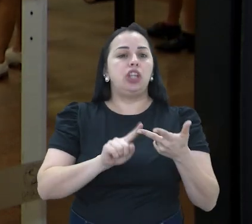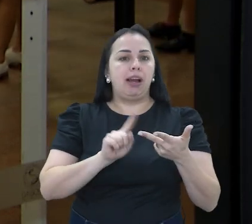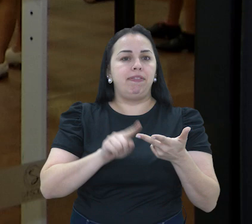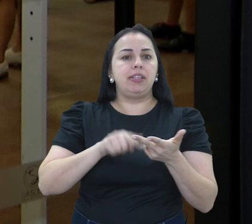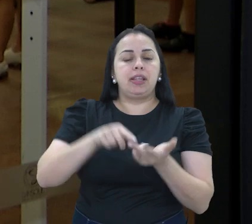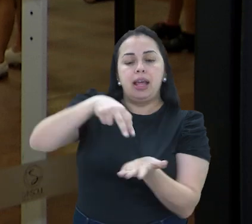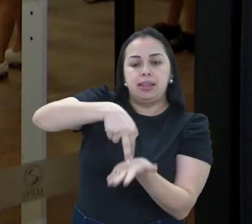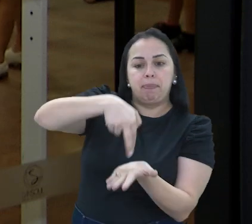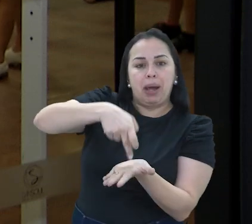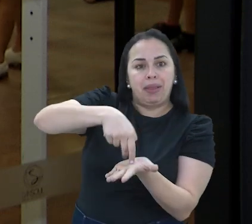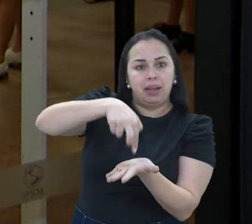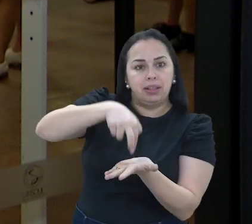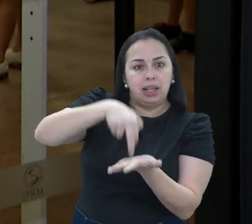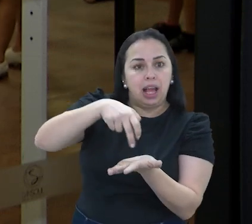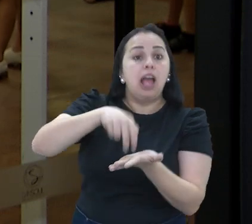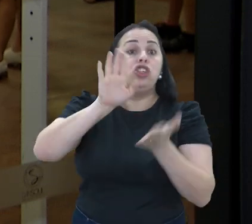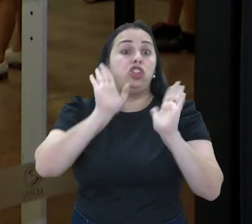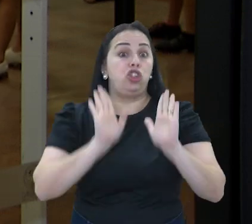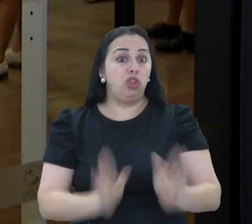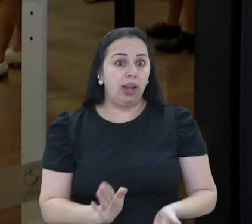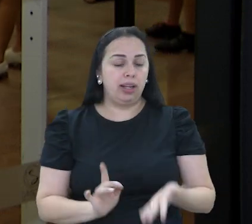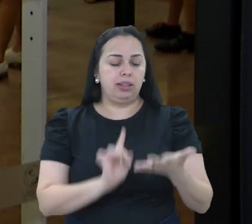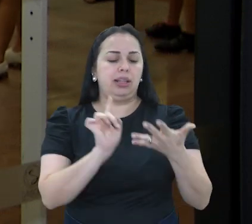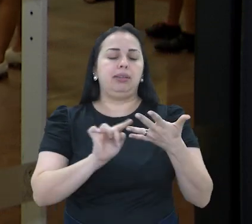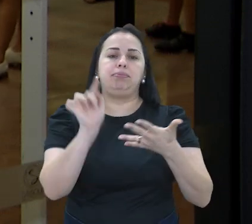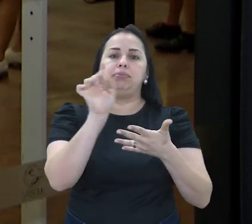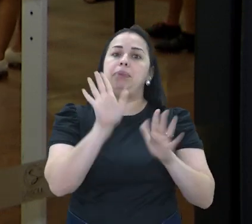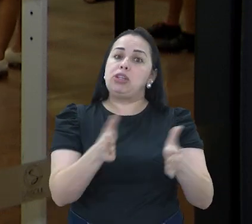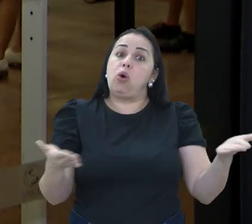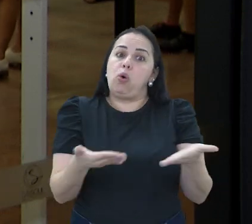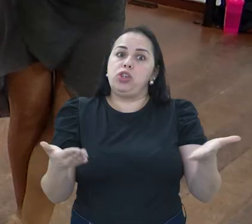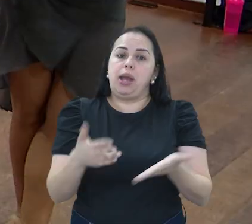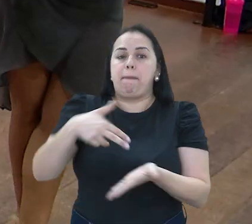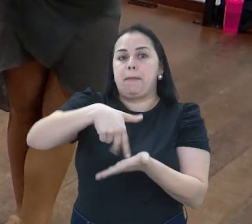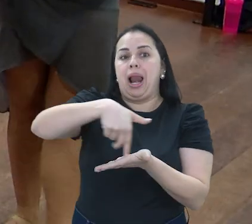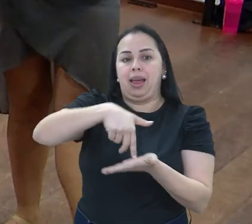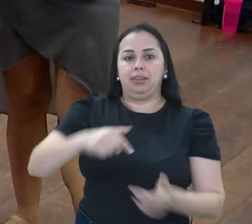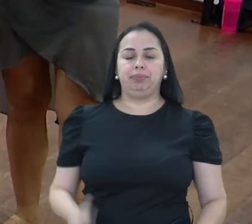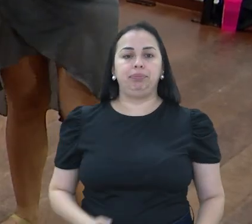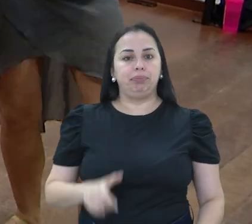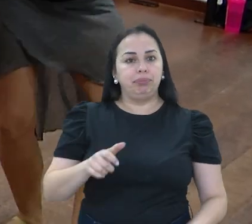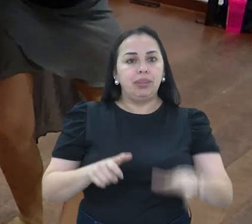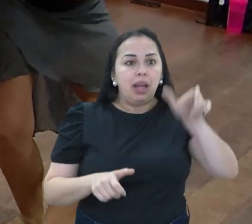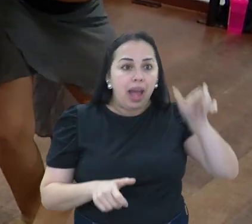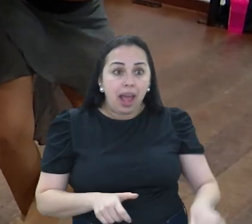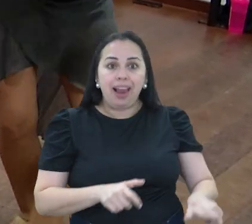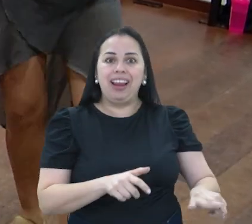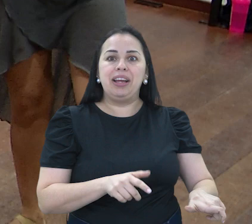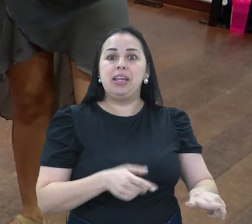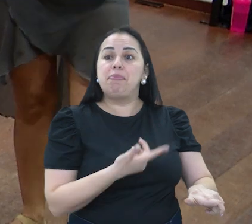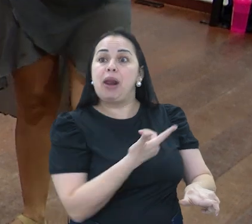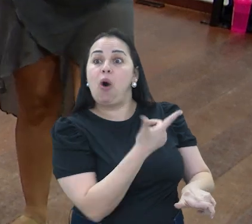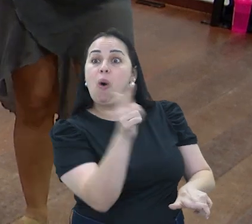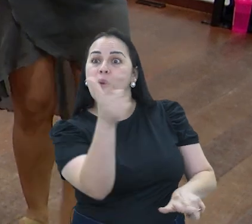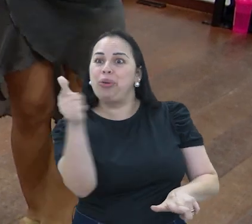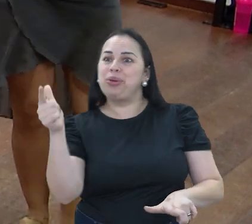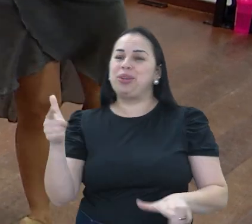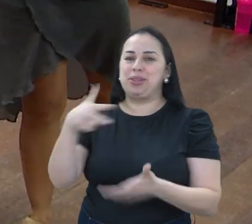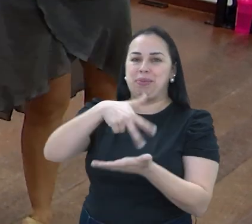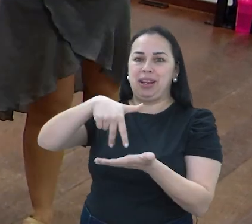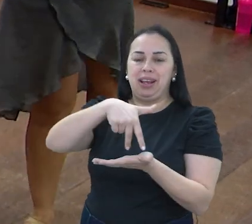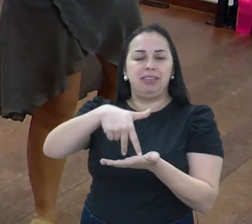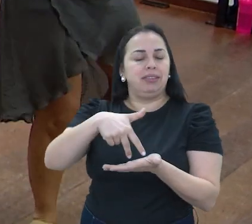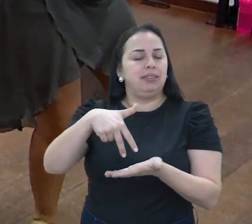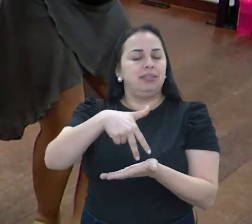um pouquinho de sapateado, dança contemporânea, mas hoje eu faço balé e jazz. Para Ana Beatriz e para tantos outros bailarinos,